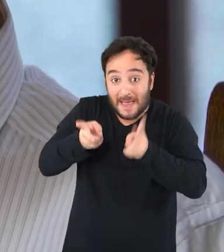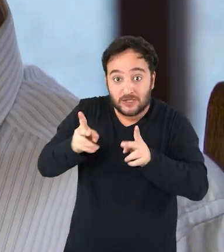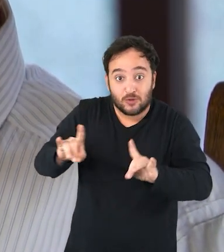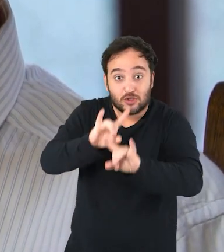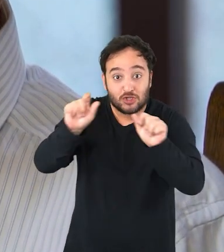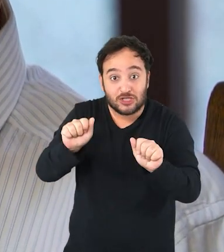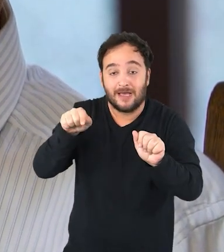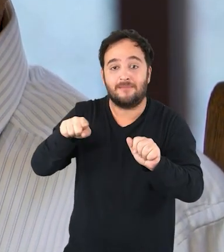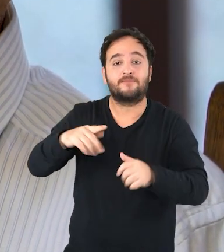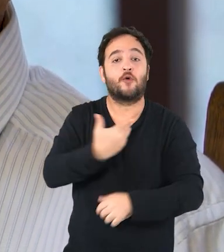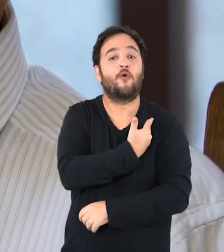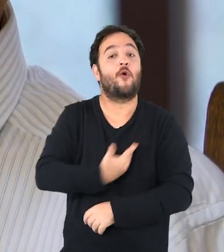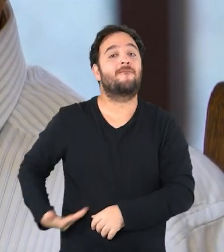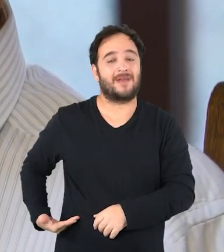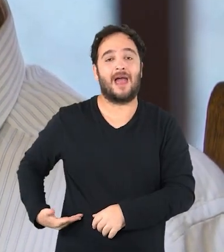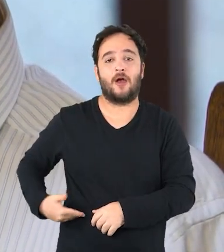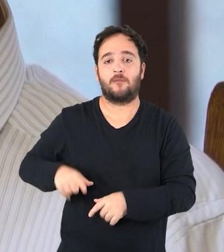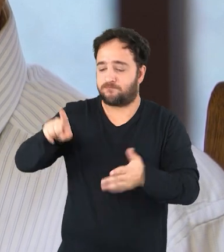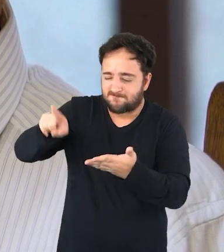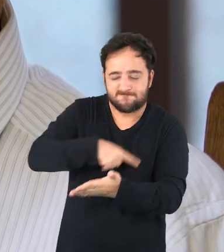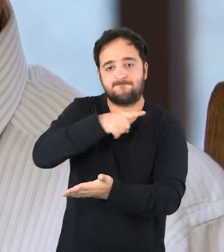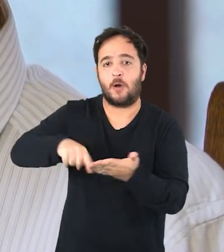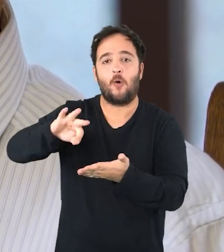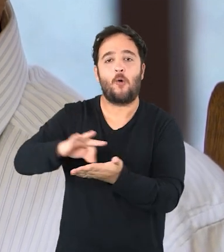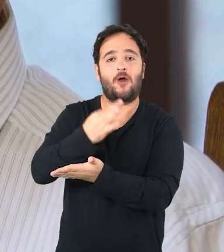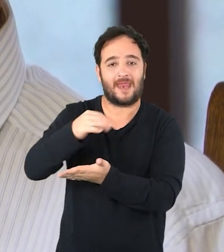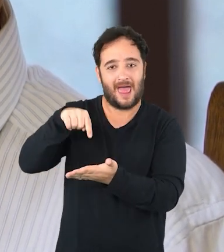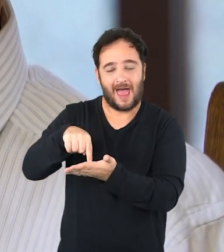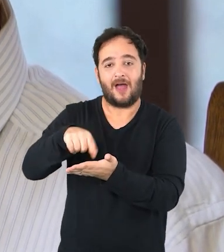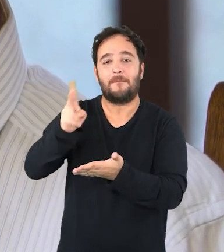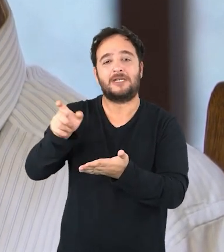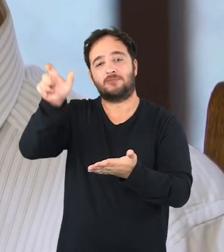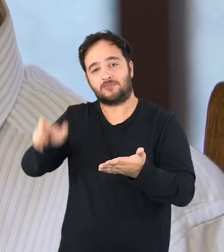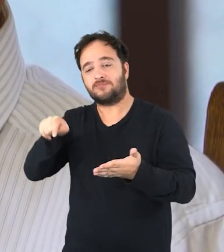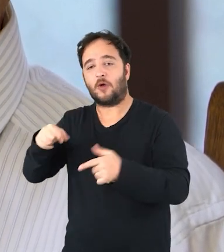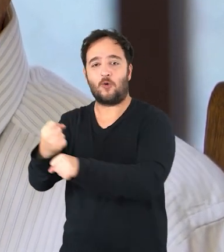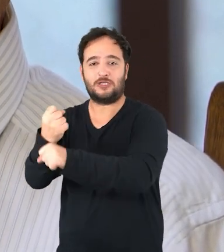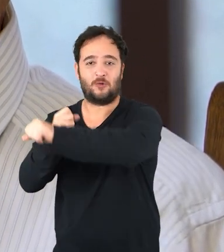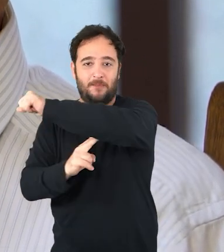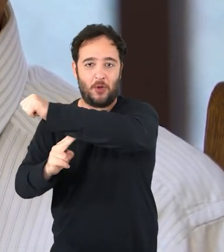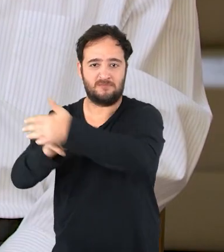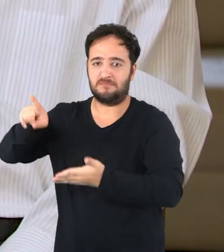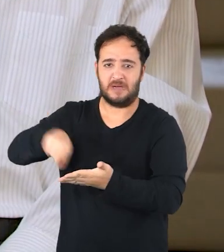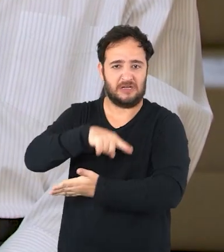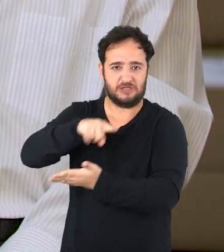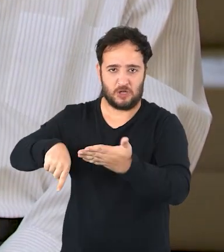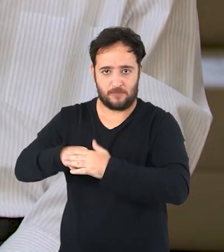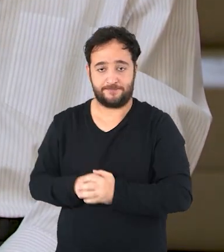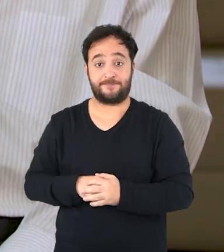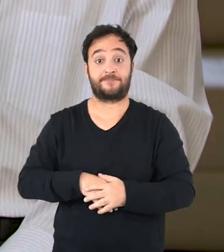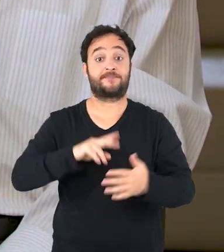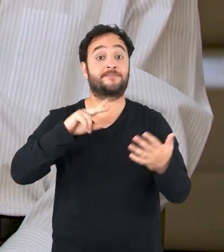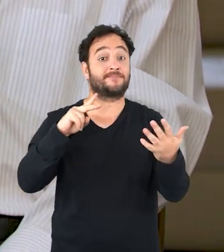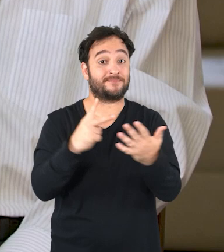dia, o governo tinha rescindido o contrato com o empreiteiro que estava fazendo a ponte. Foi por